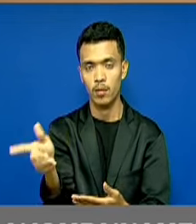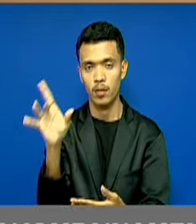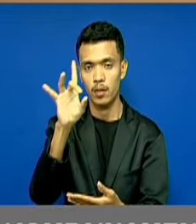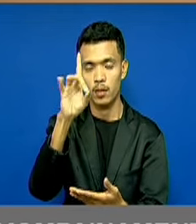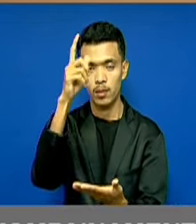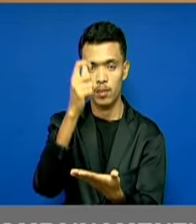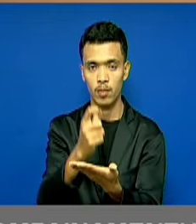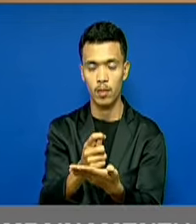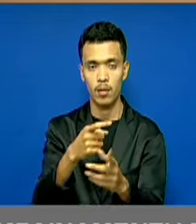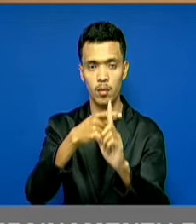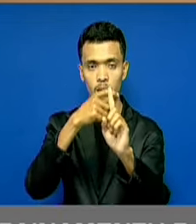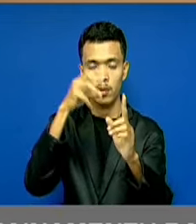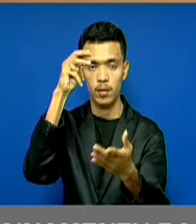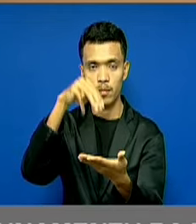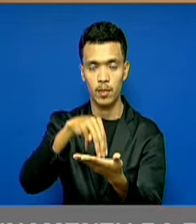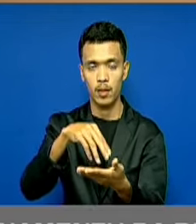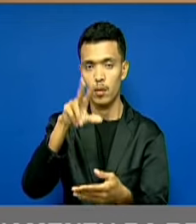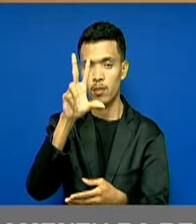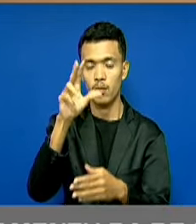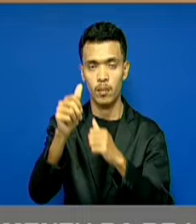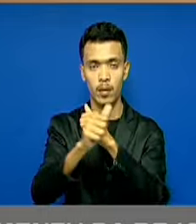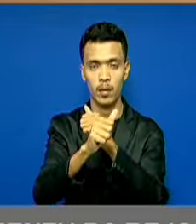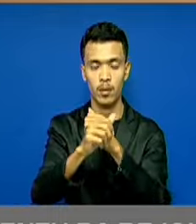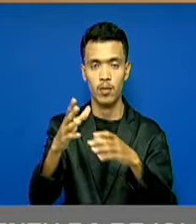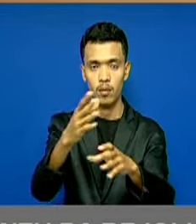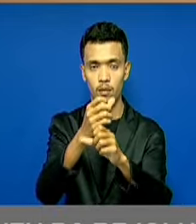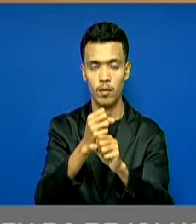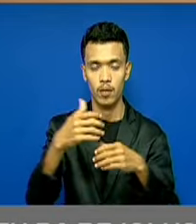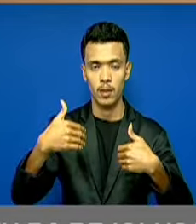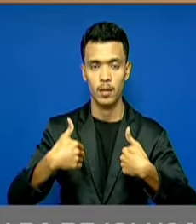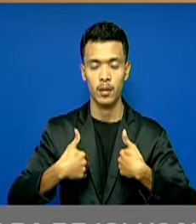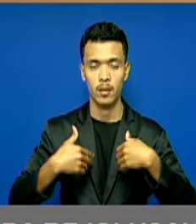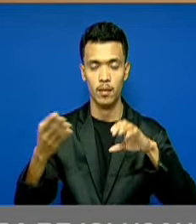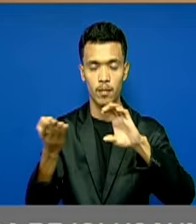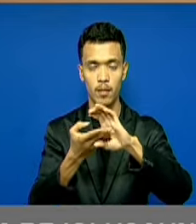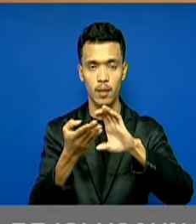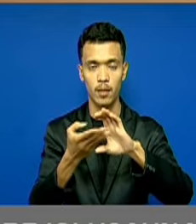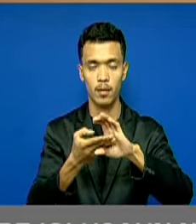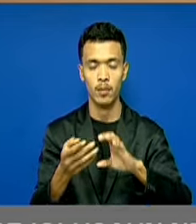walu usi milhão tolu nebe argiru sira foti e a banco.